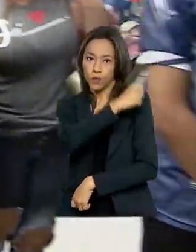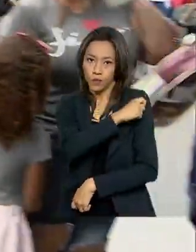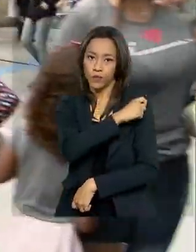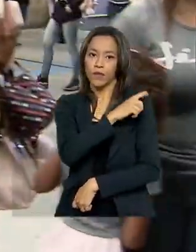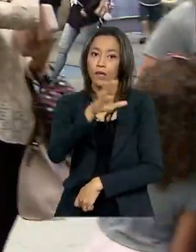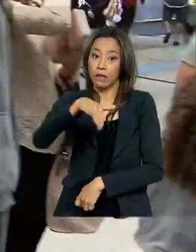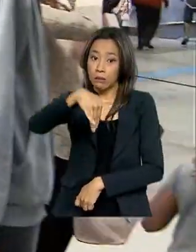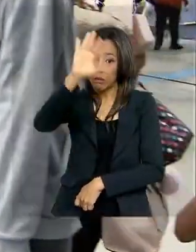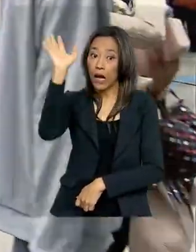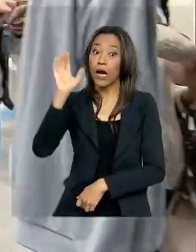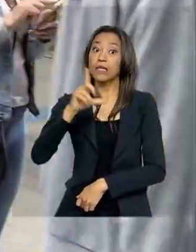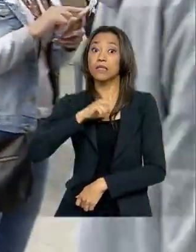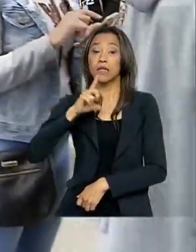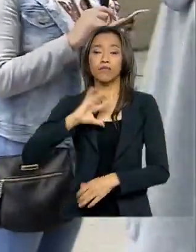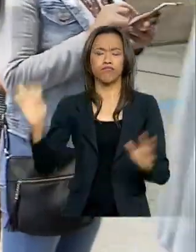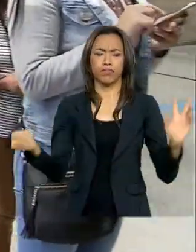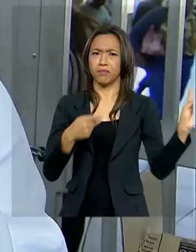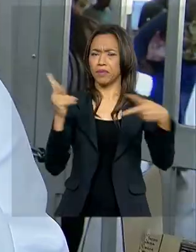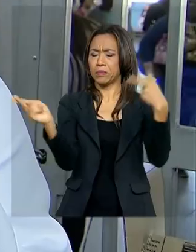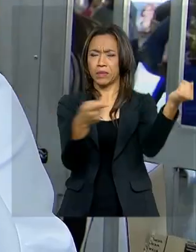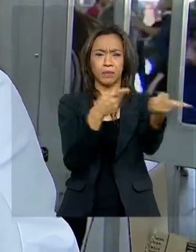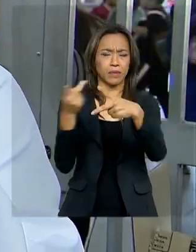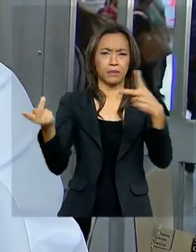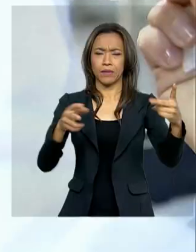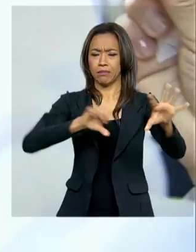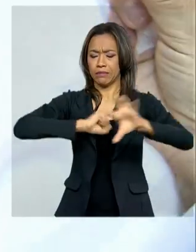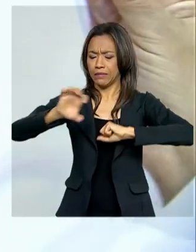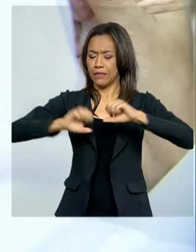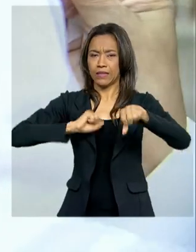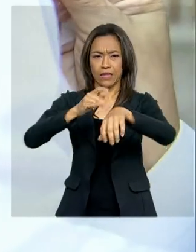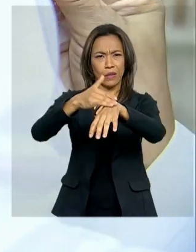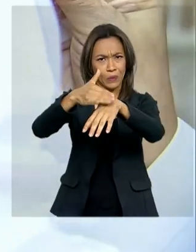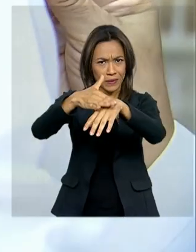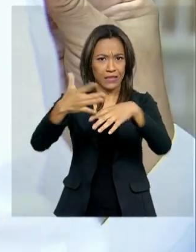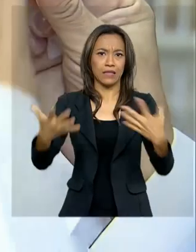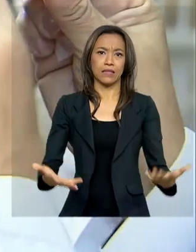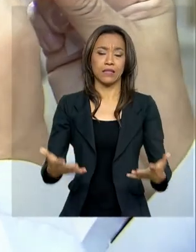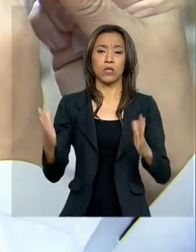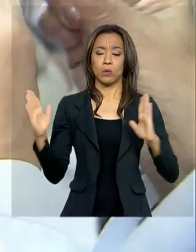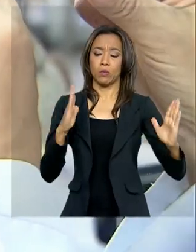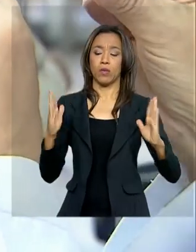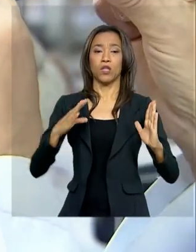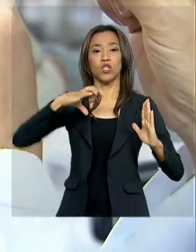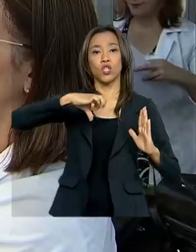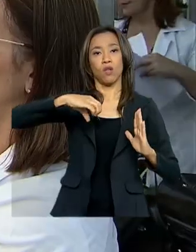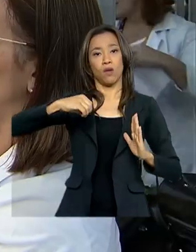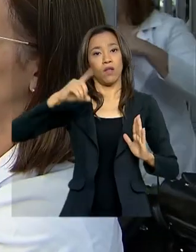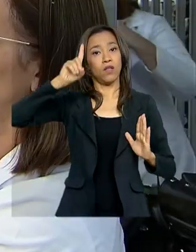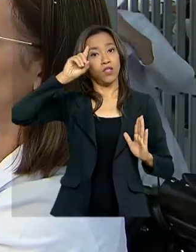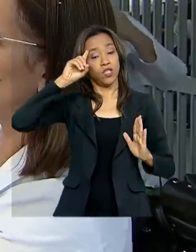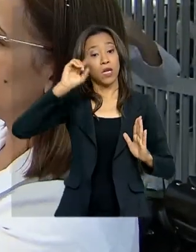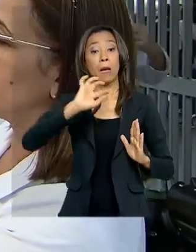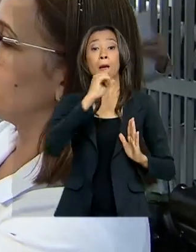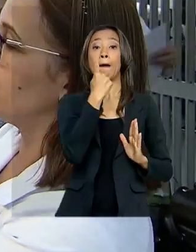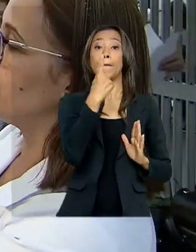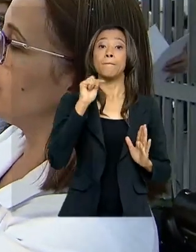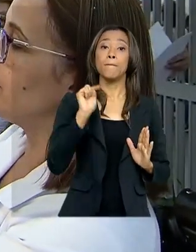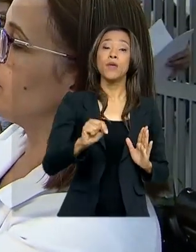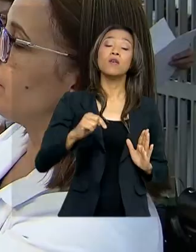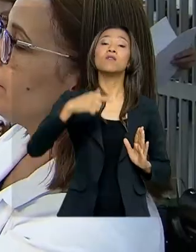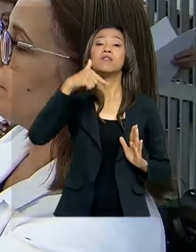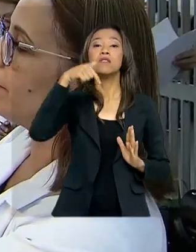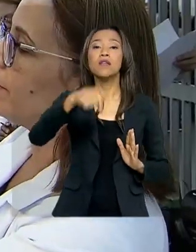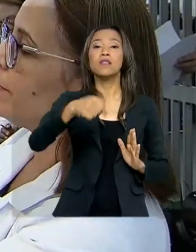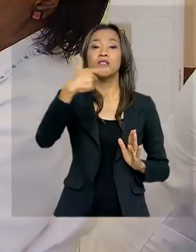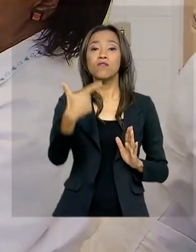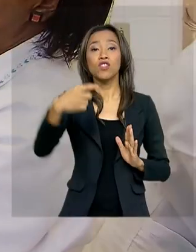é a que mais acumula número de casos confirmados de sarampo nos últimos 90 dias foram identificados 1729